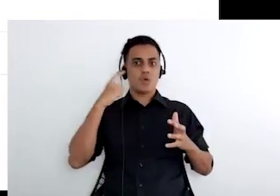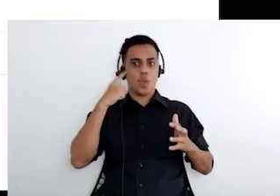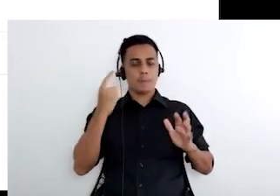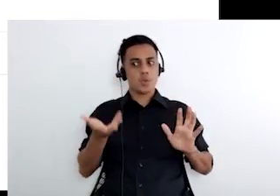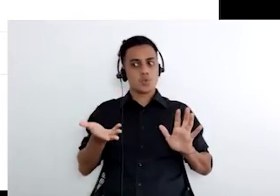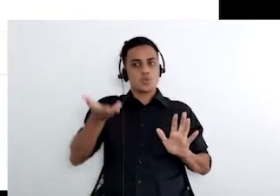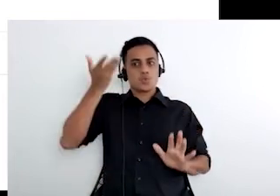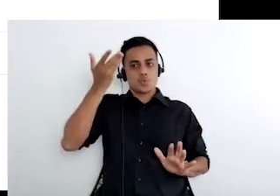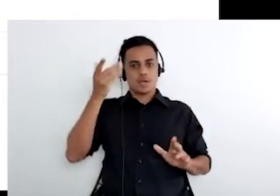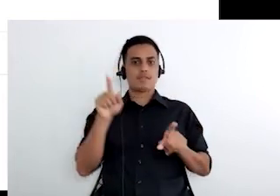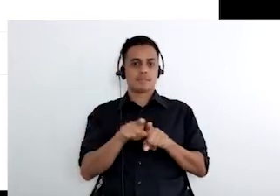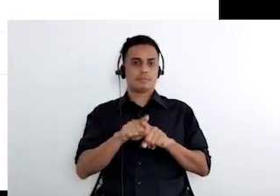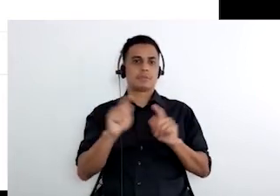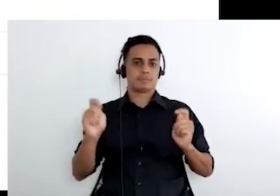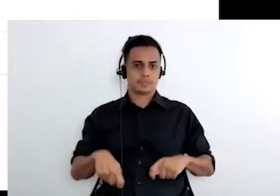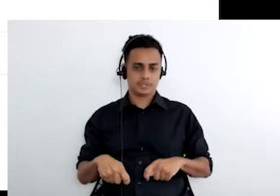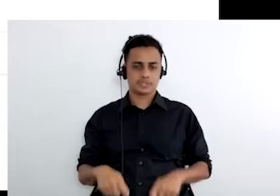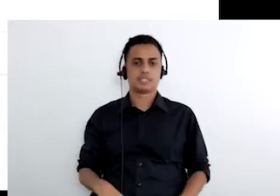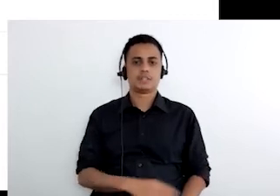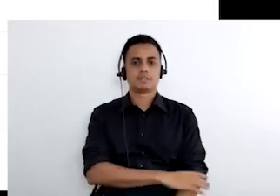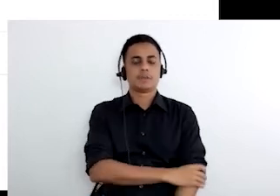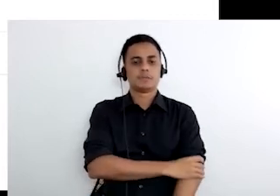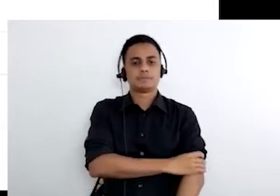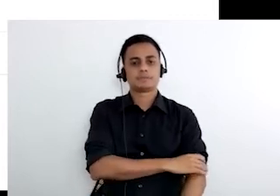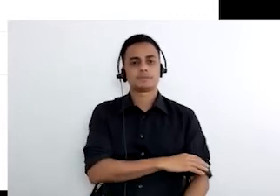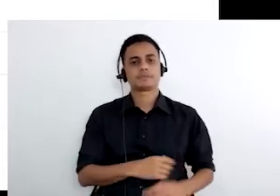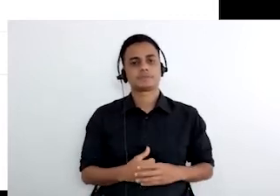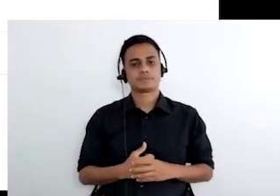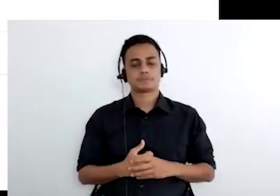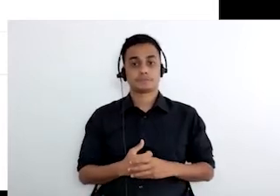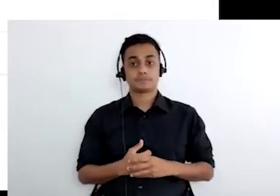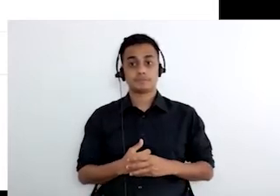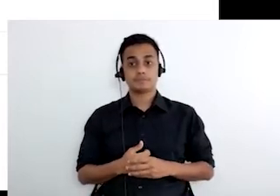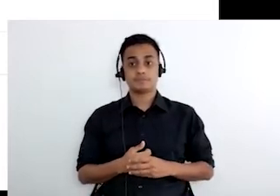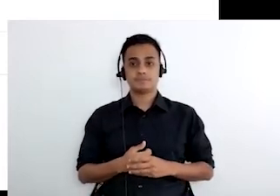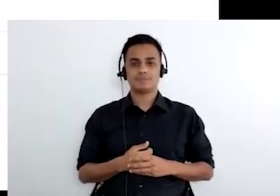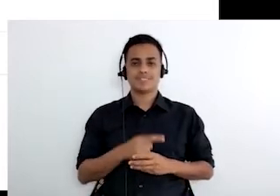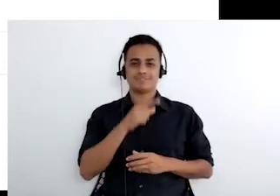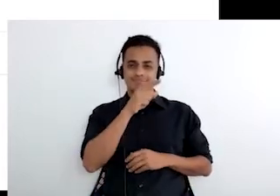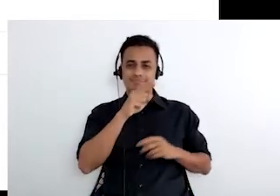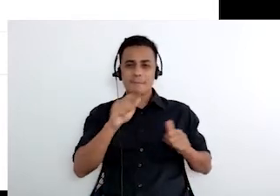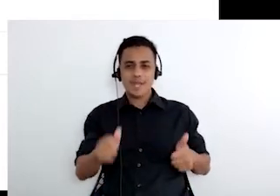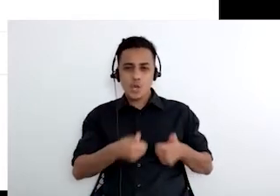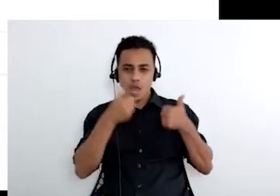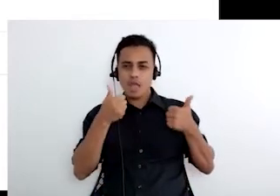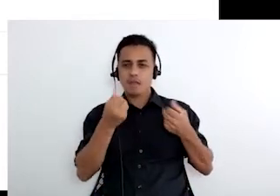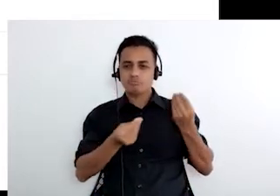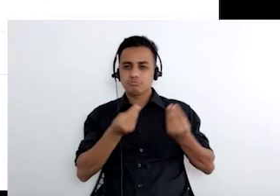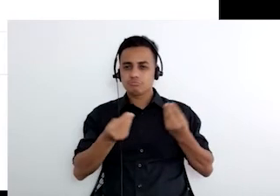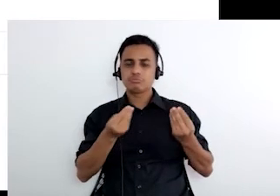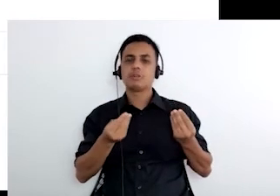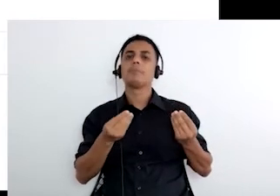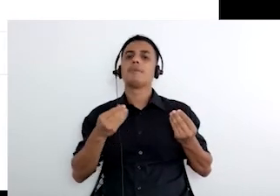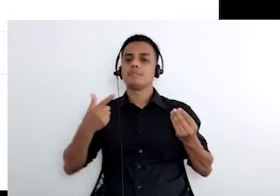som sendo tocado. Para elaborar um pouco mais essa nossa harmonia, vamos colocar mais uma